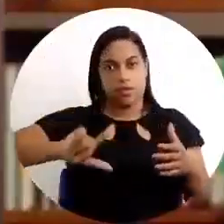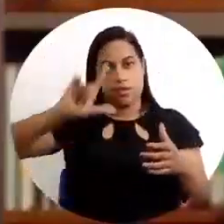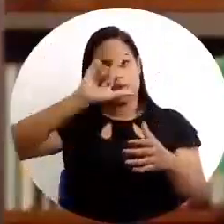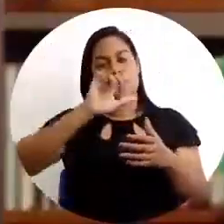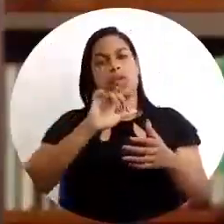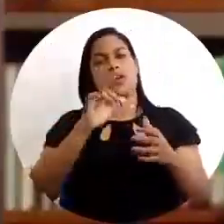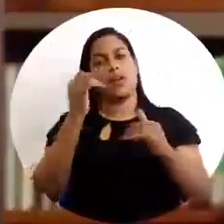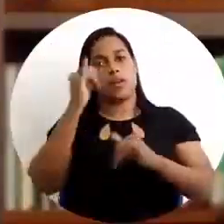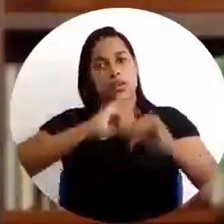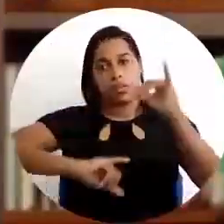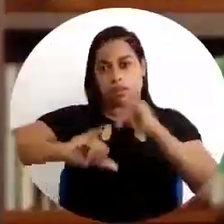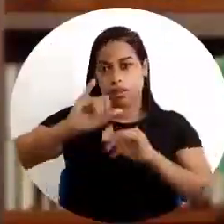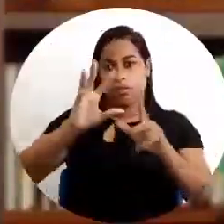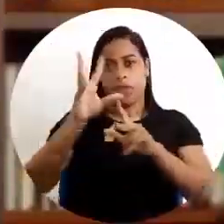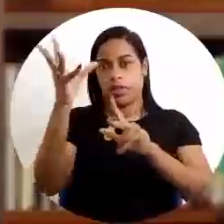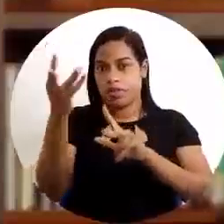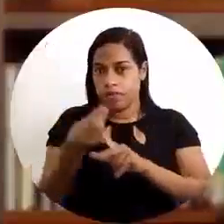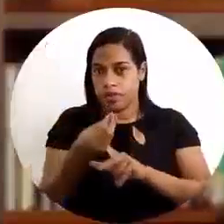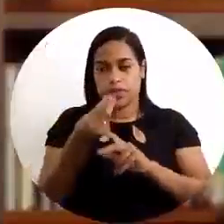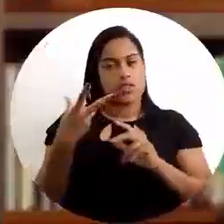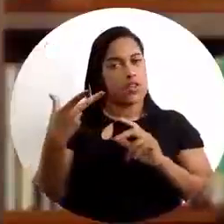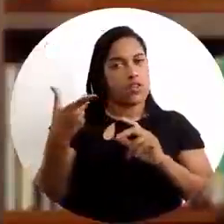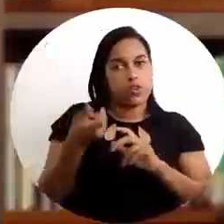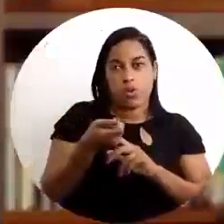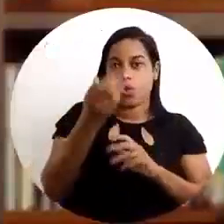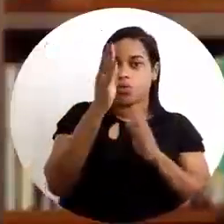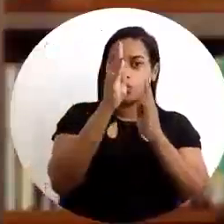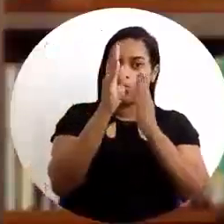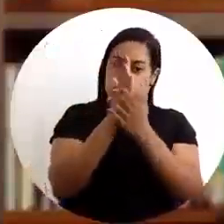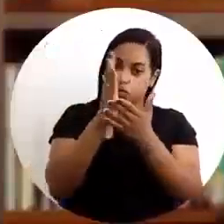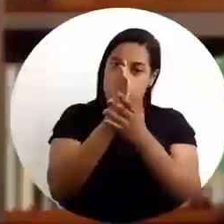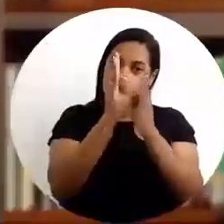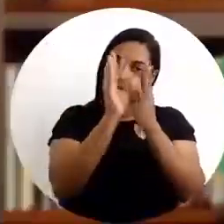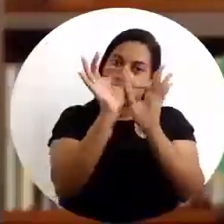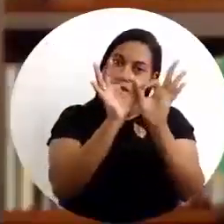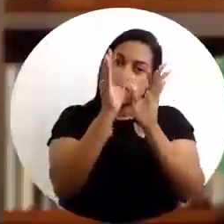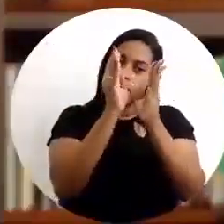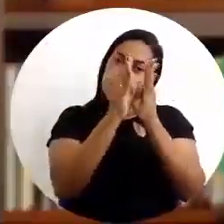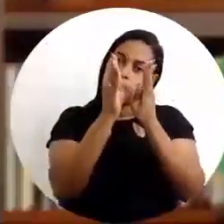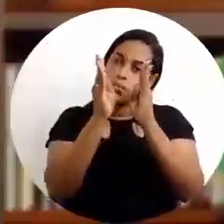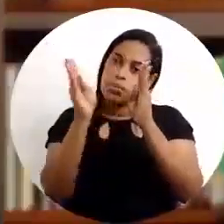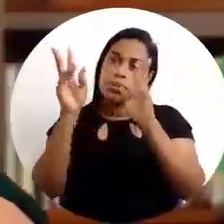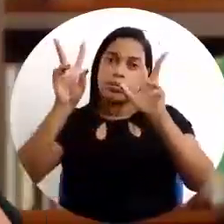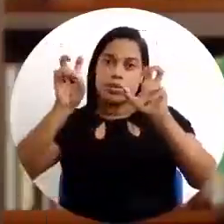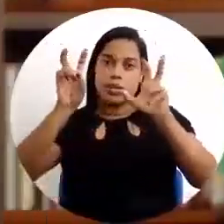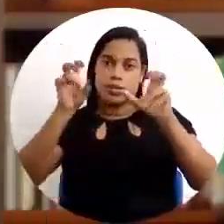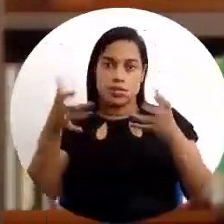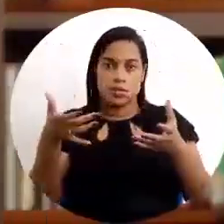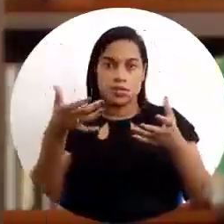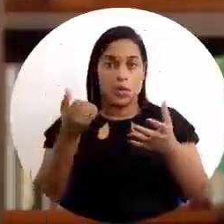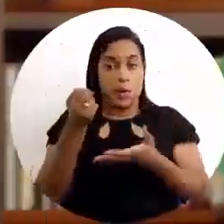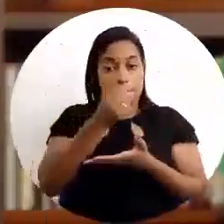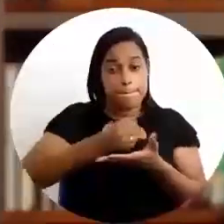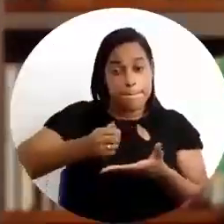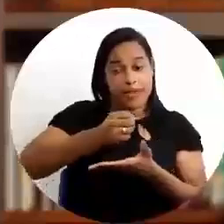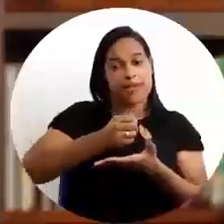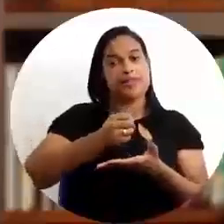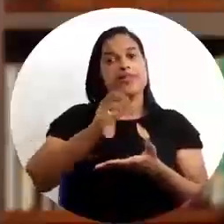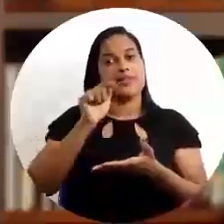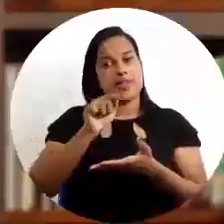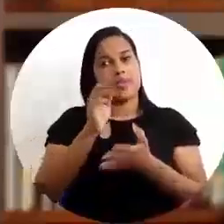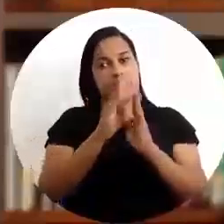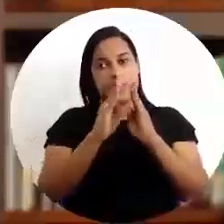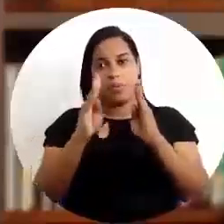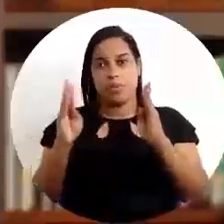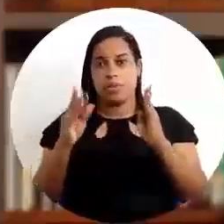de química, de física, todos os livros estão organizados por assunto. É a condição básica da biblioteca. Para